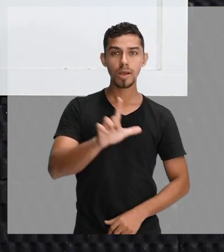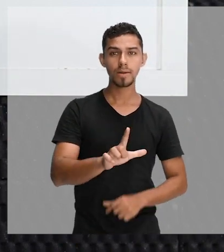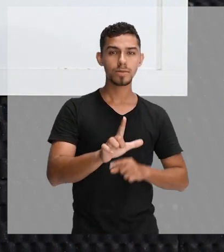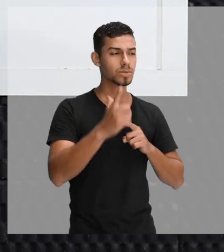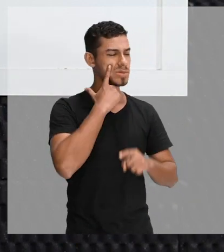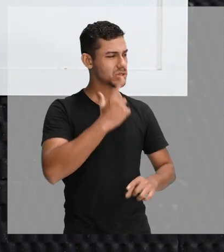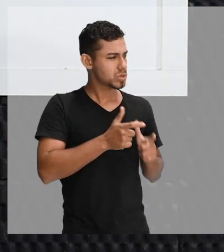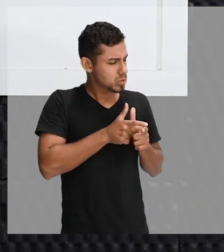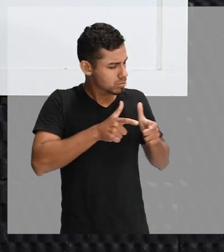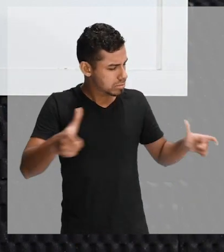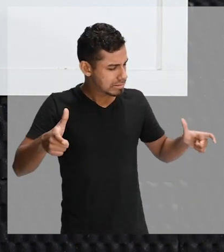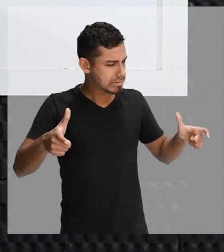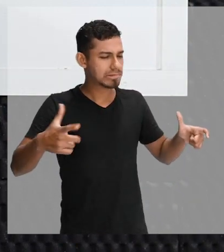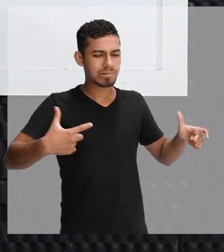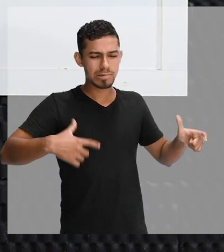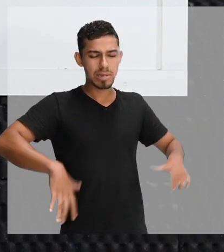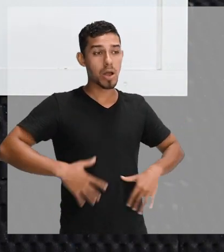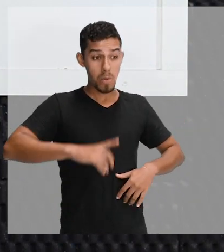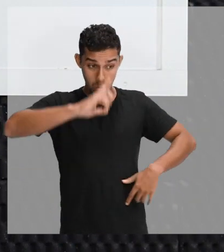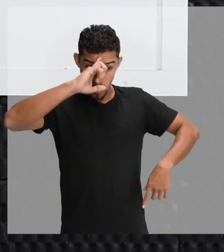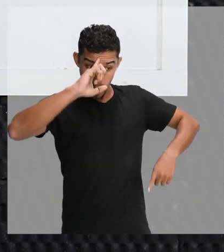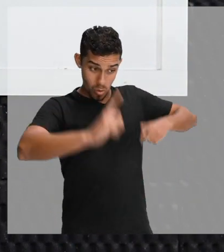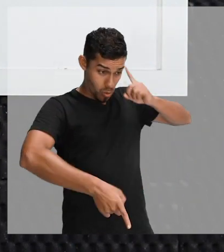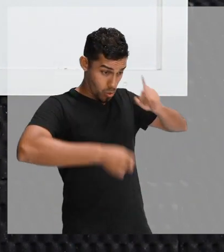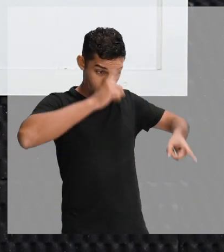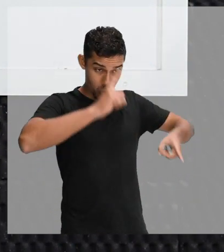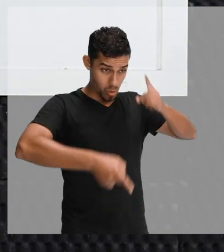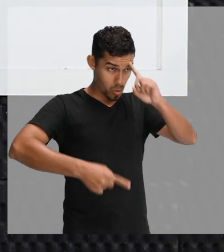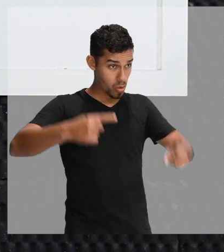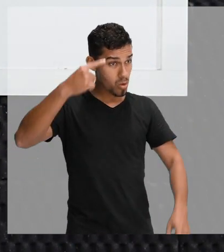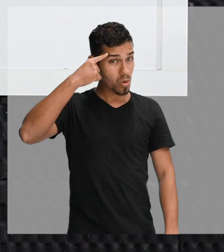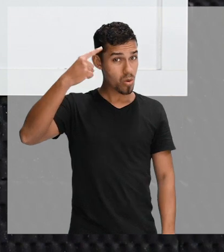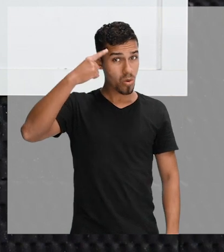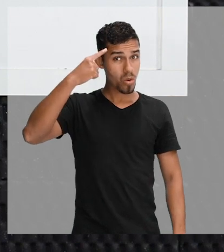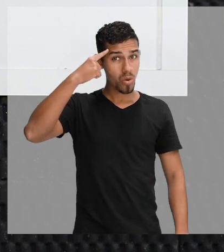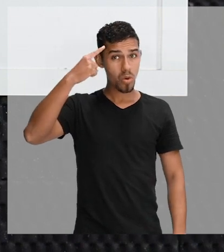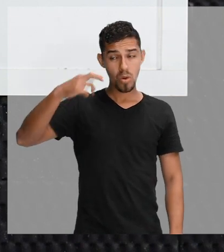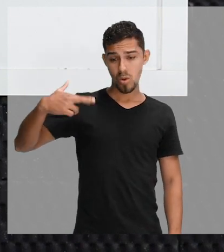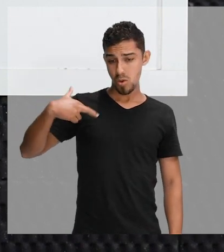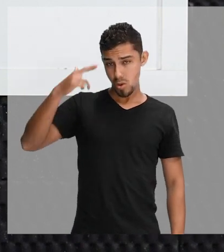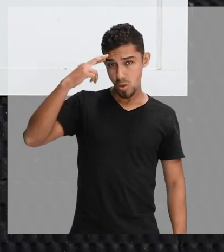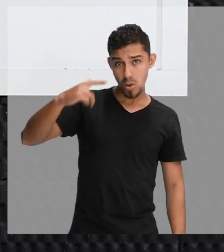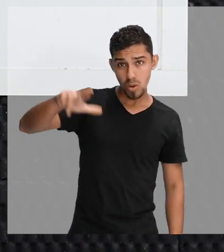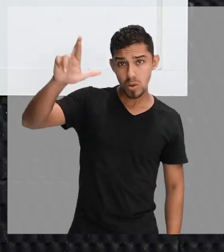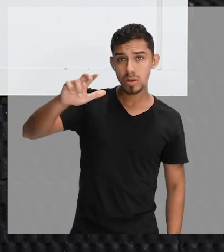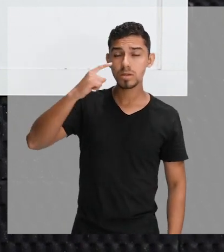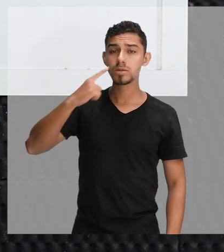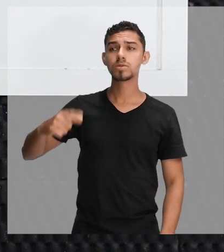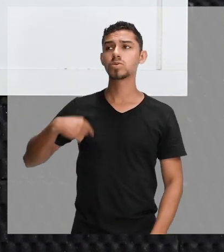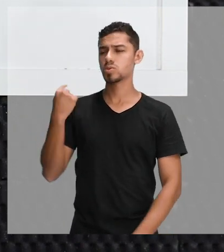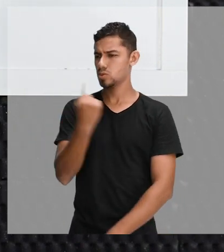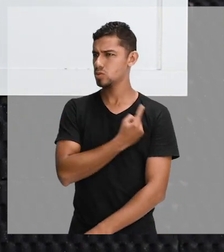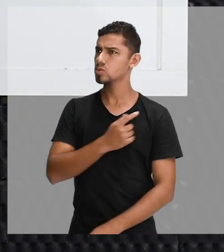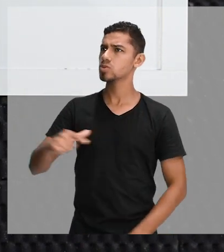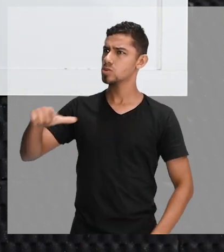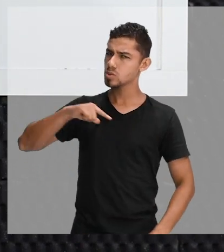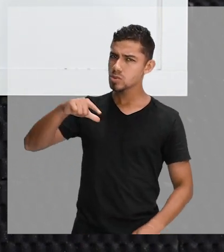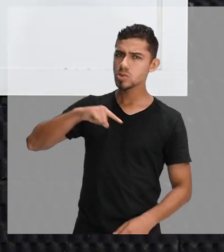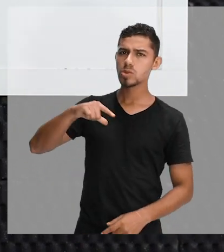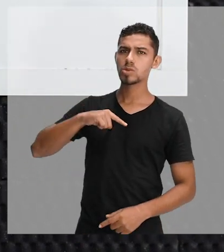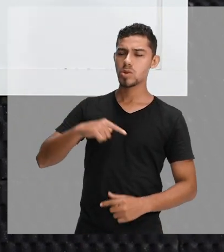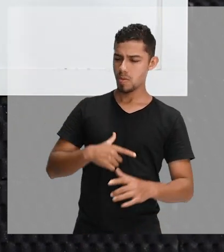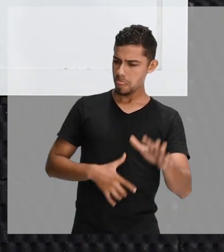temos uma grande dominação do pensamento religioso. Nós ainda temos uma forma, nós ainda temos